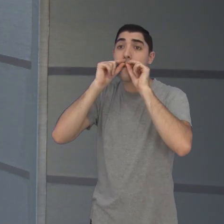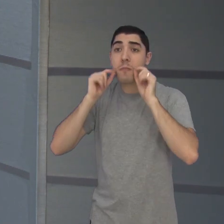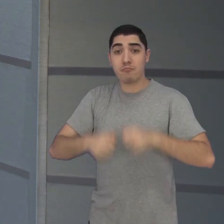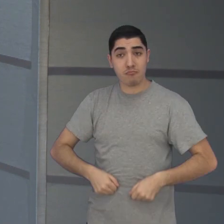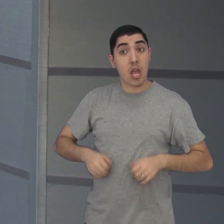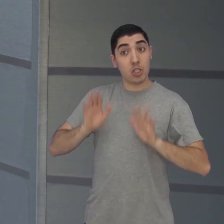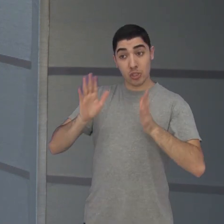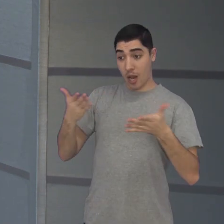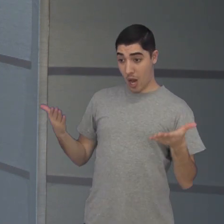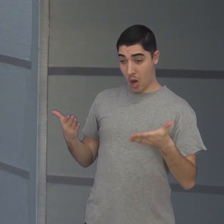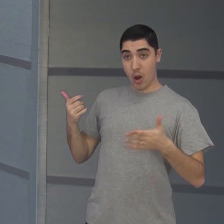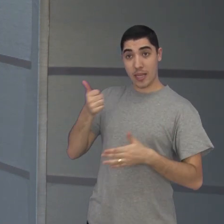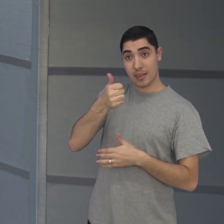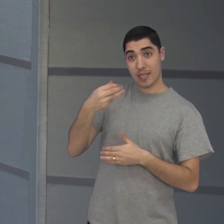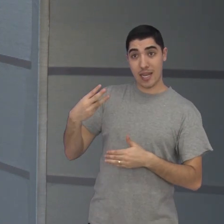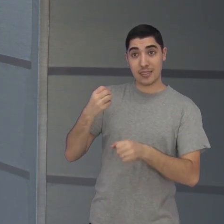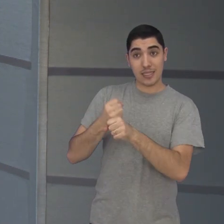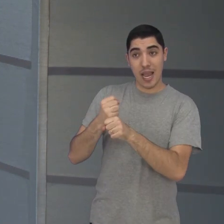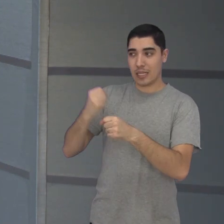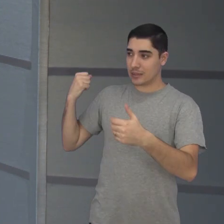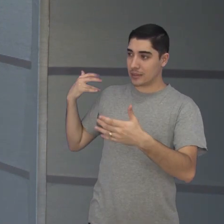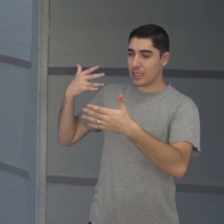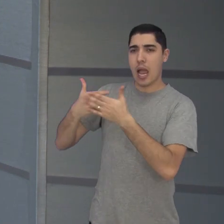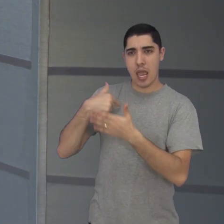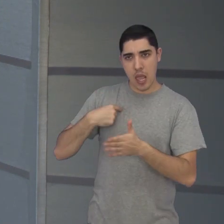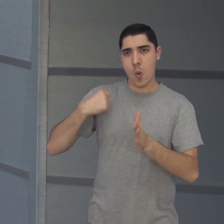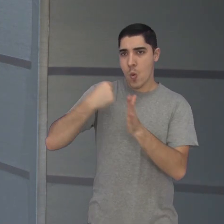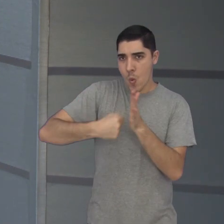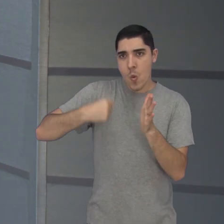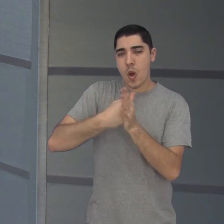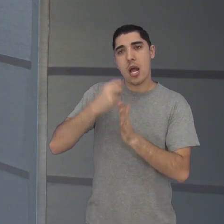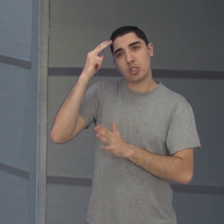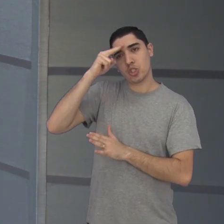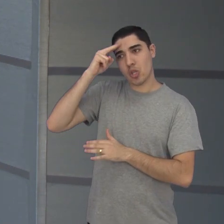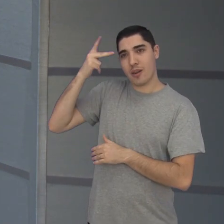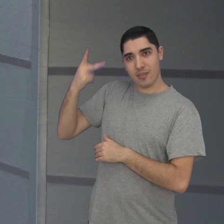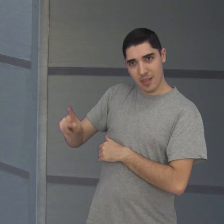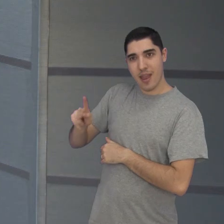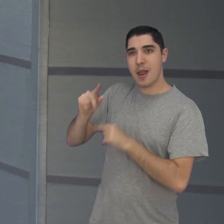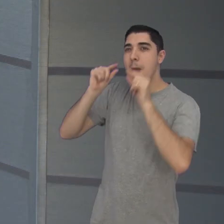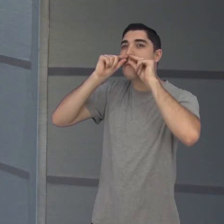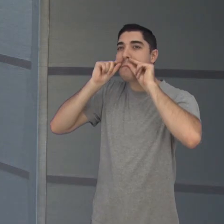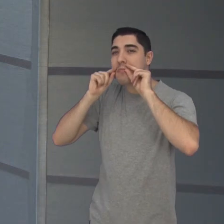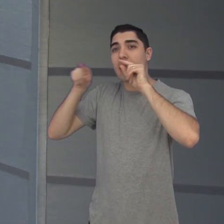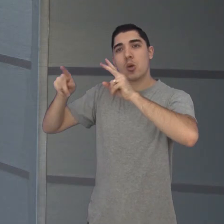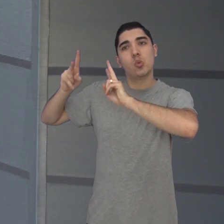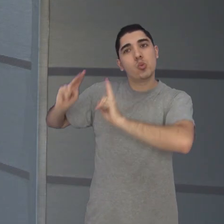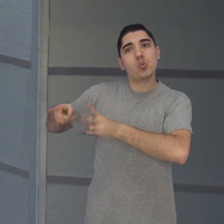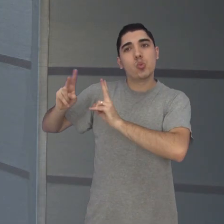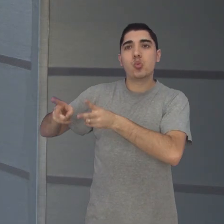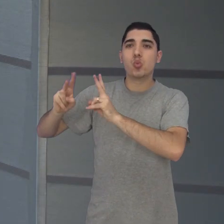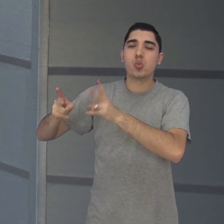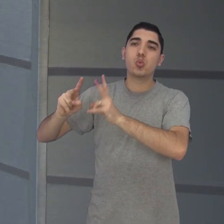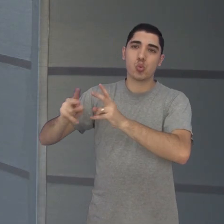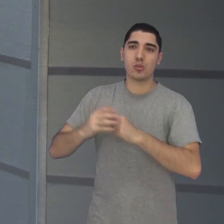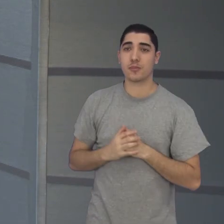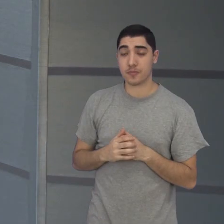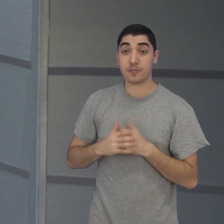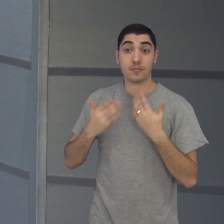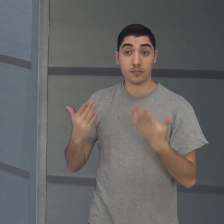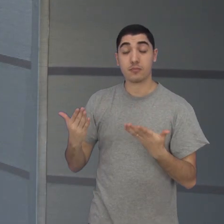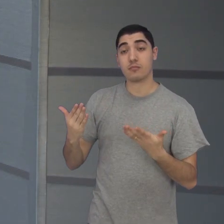são 13 anos, batalhando pela história dele, batalhando, eu digo, porque realmente é uma luta, né, fazer